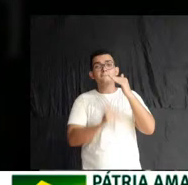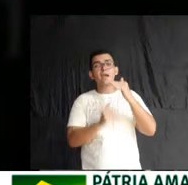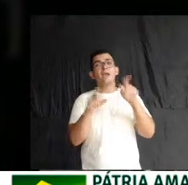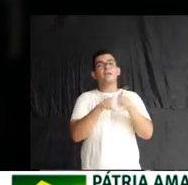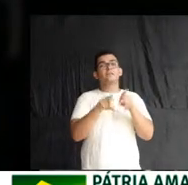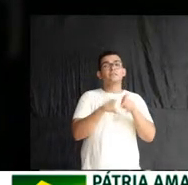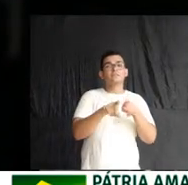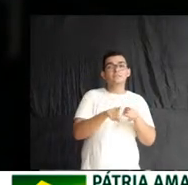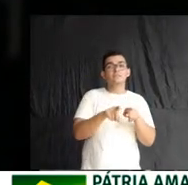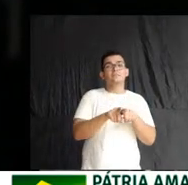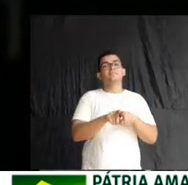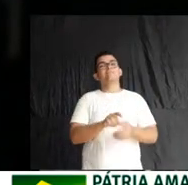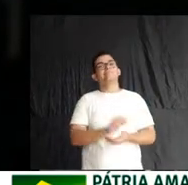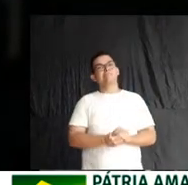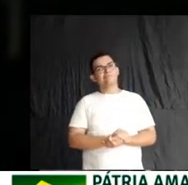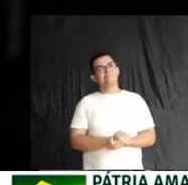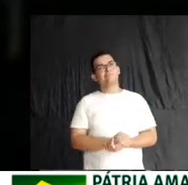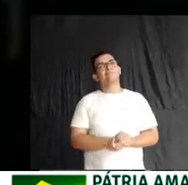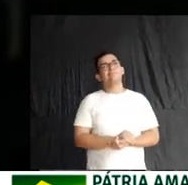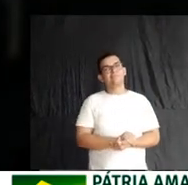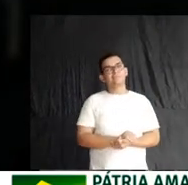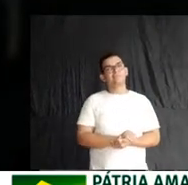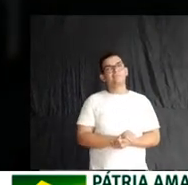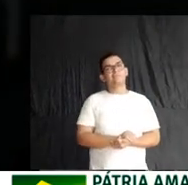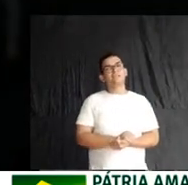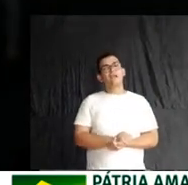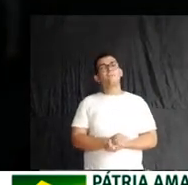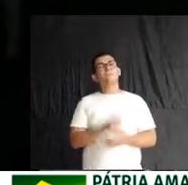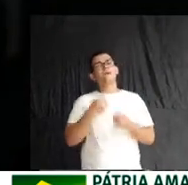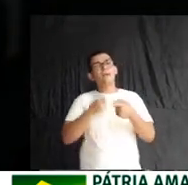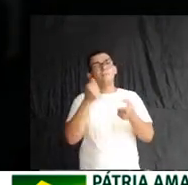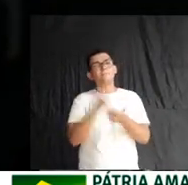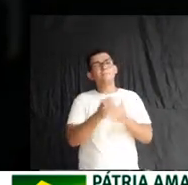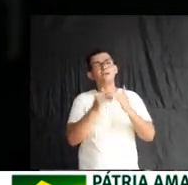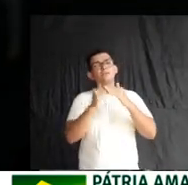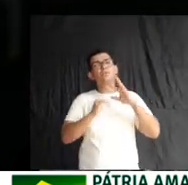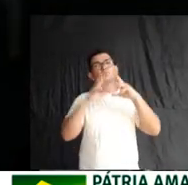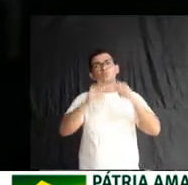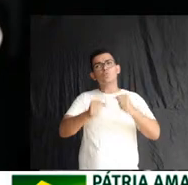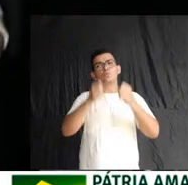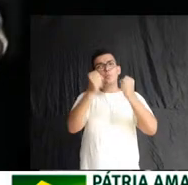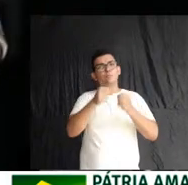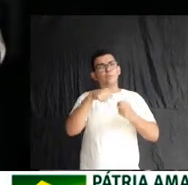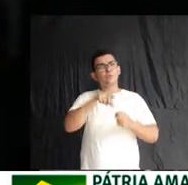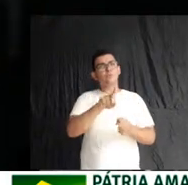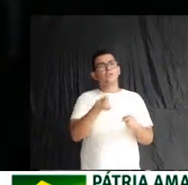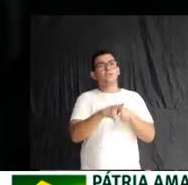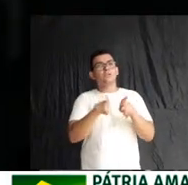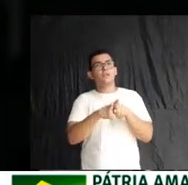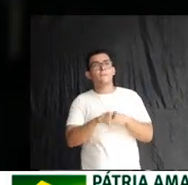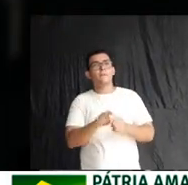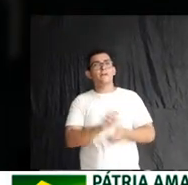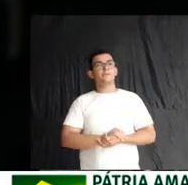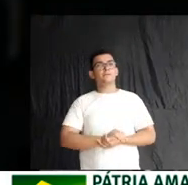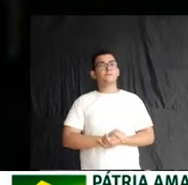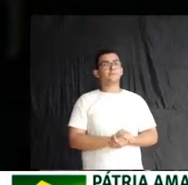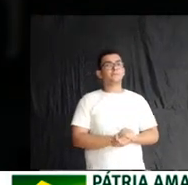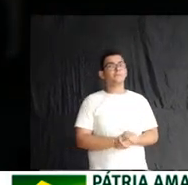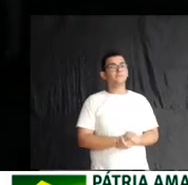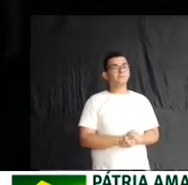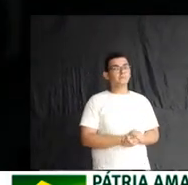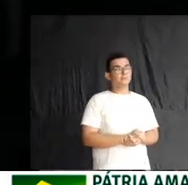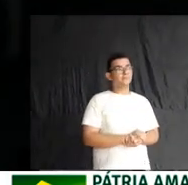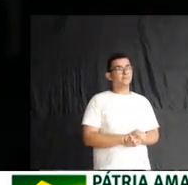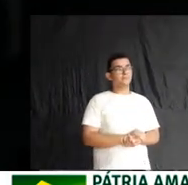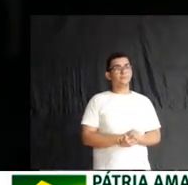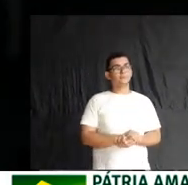estou fazendo muito aqui, hein? É tão acessível que todo mundo pode ir. Adriana. Super em conta. Deixa eu perguntar para